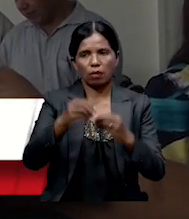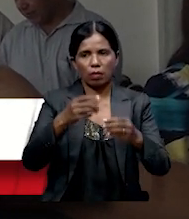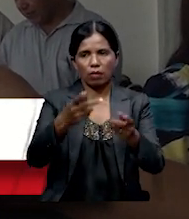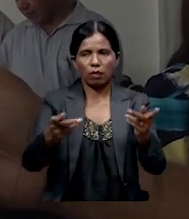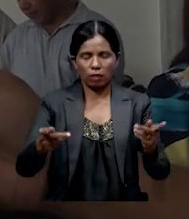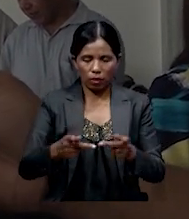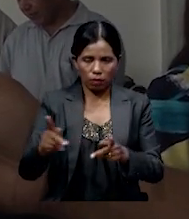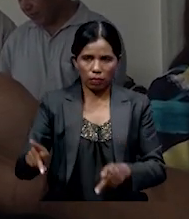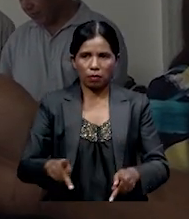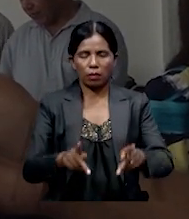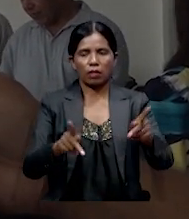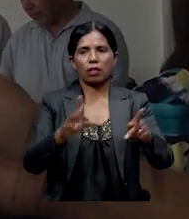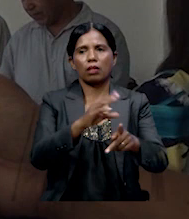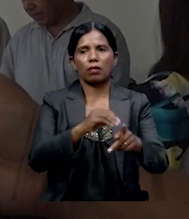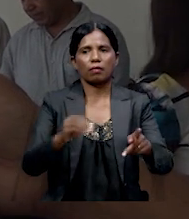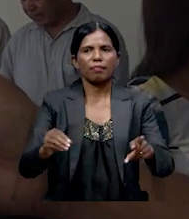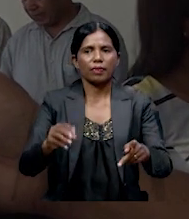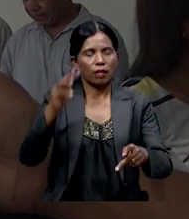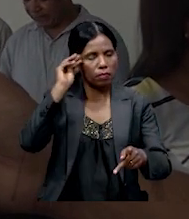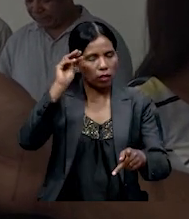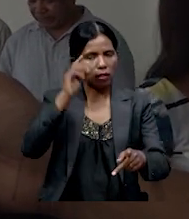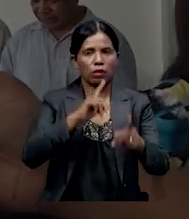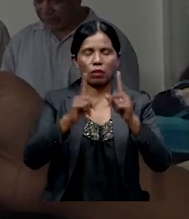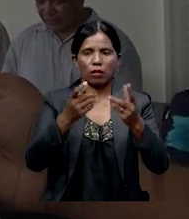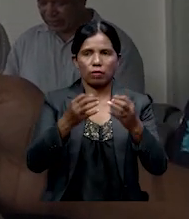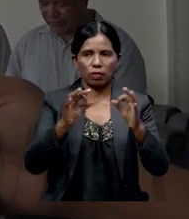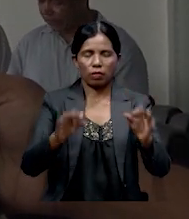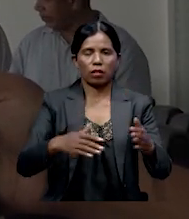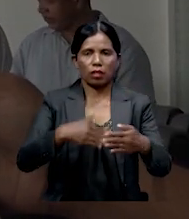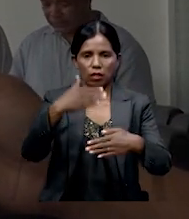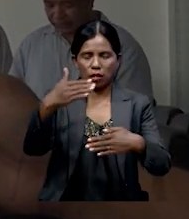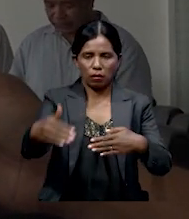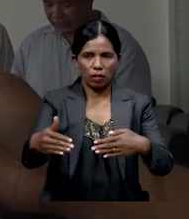fatin público, no mos o en ministro mos kolia tena kata ne espaço